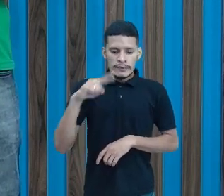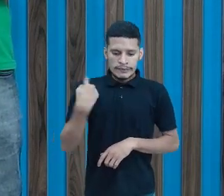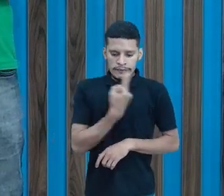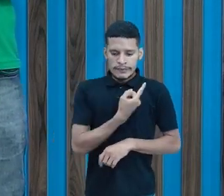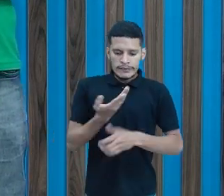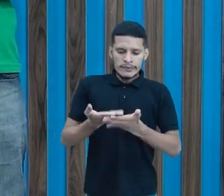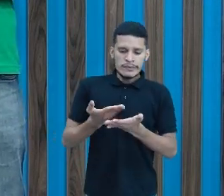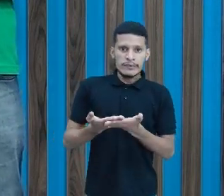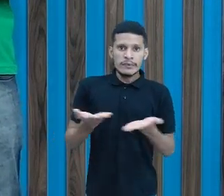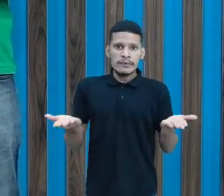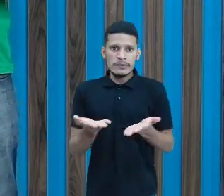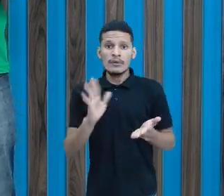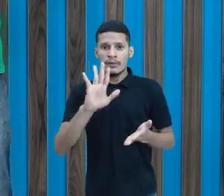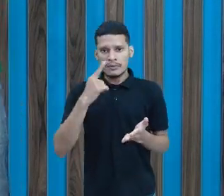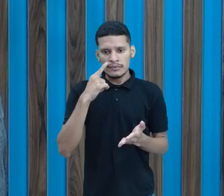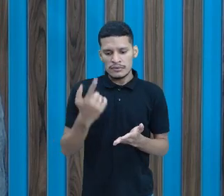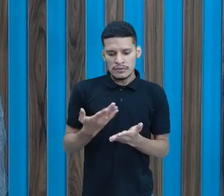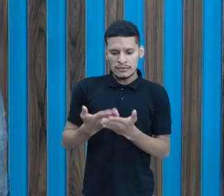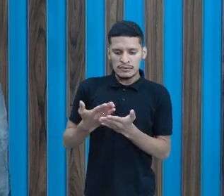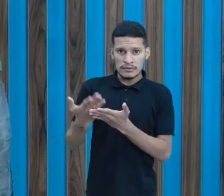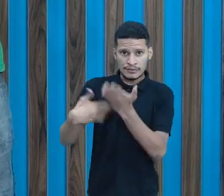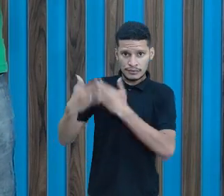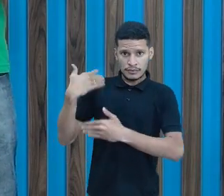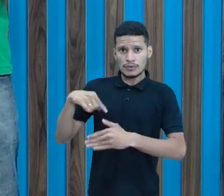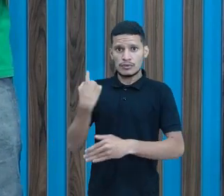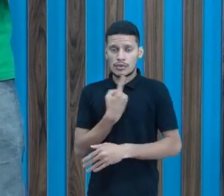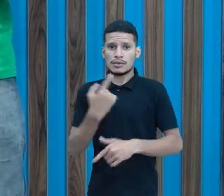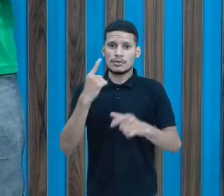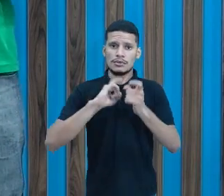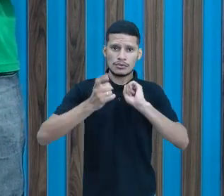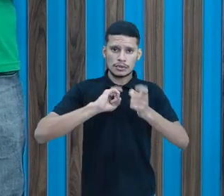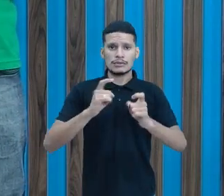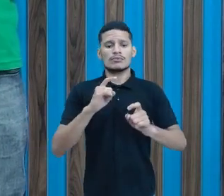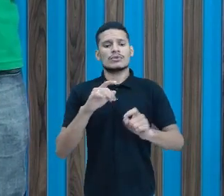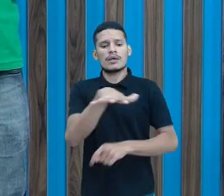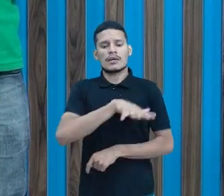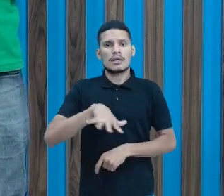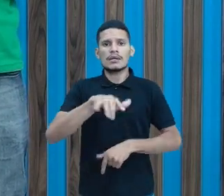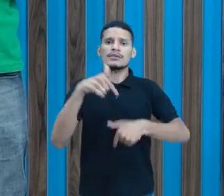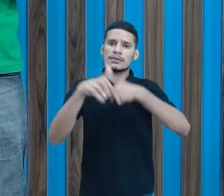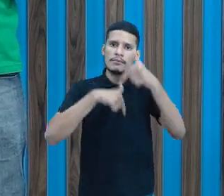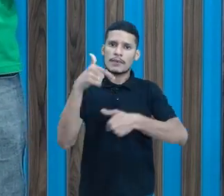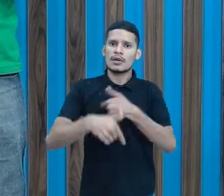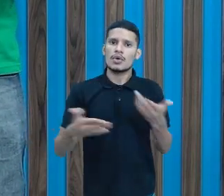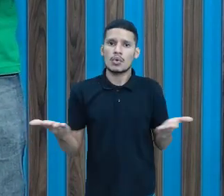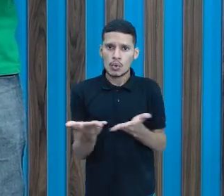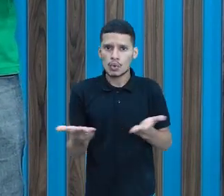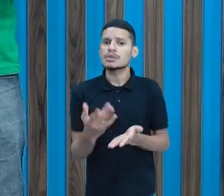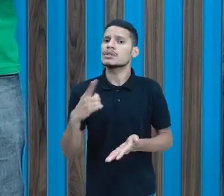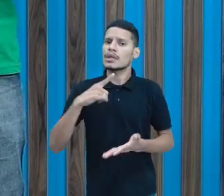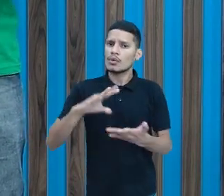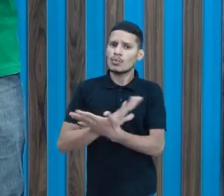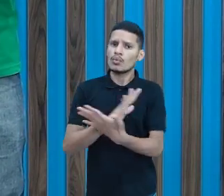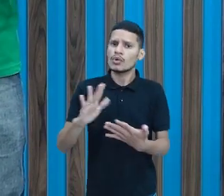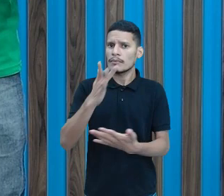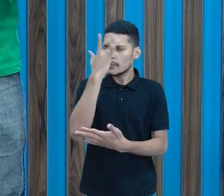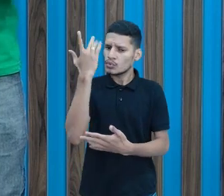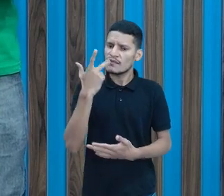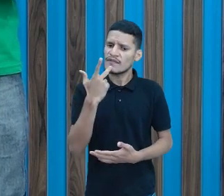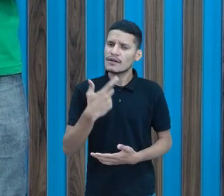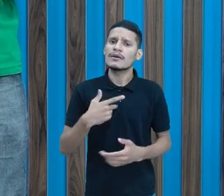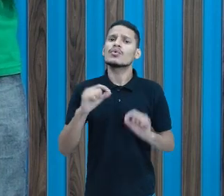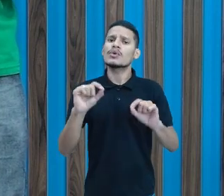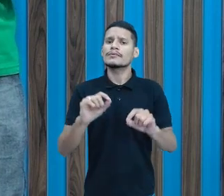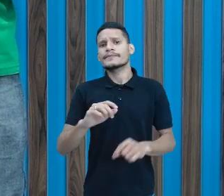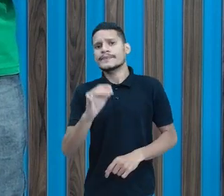hoje, aliás, na aula anterior, nós discutimos o mundo do trabalho hoje, a gente já, né, introduziu um pouco de qual o cenário do trabalho, quais